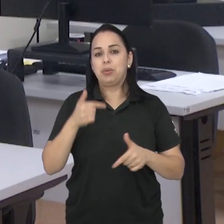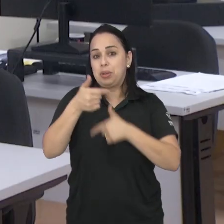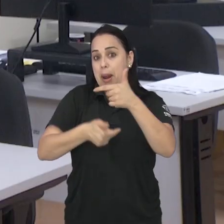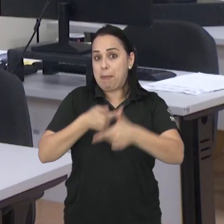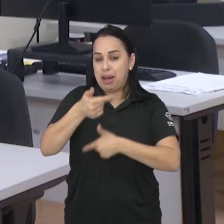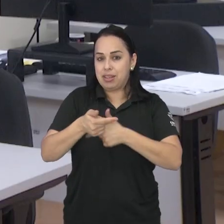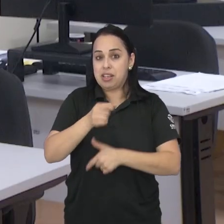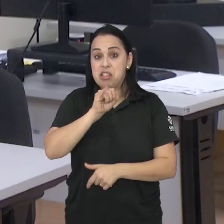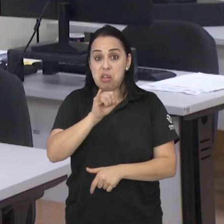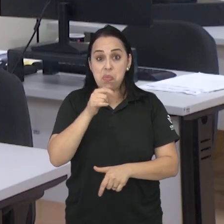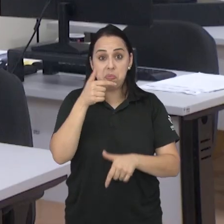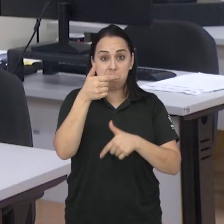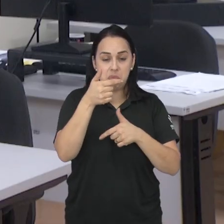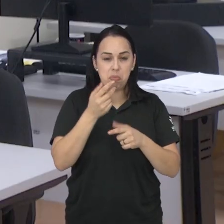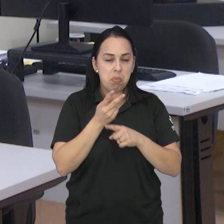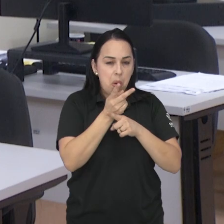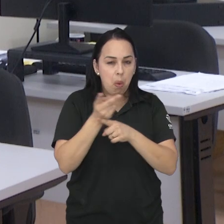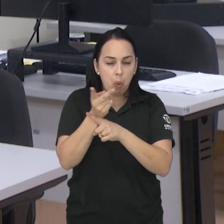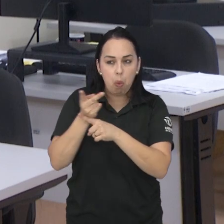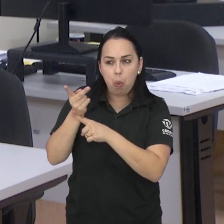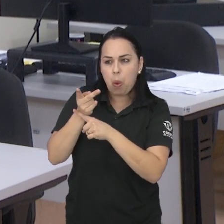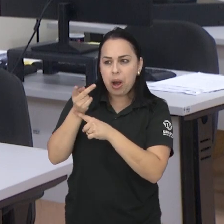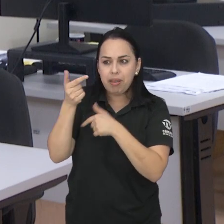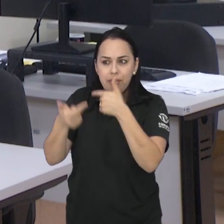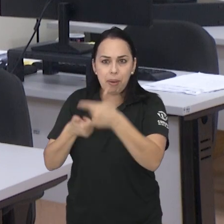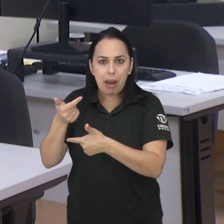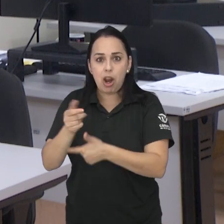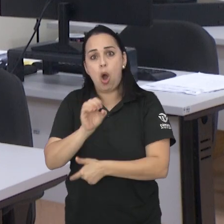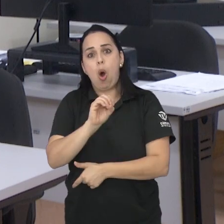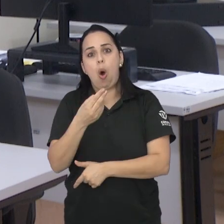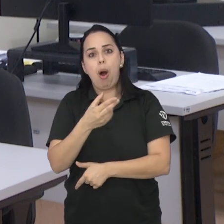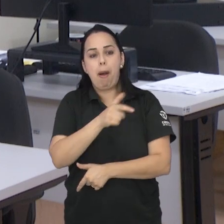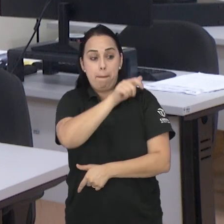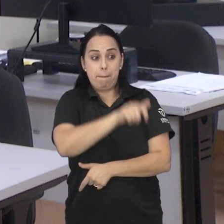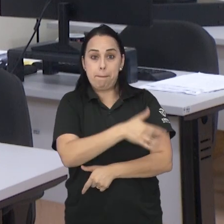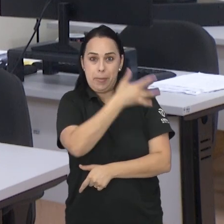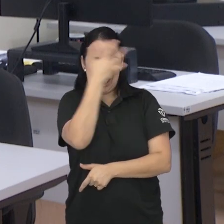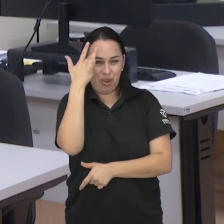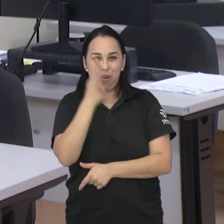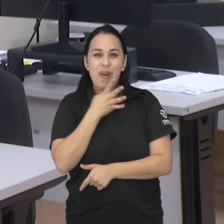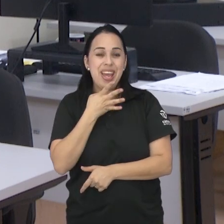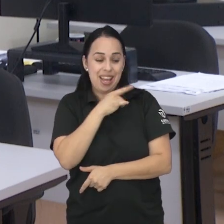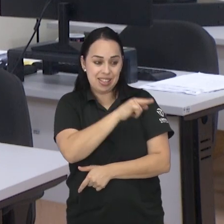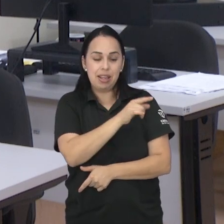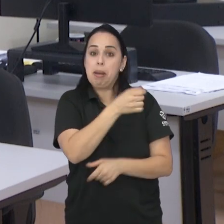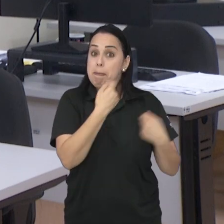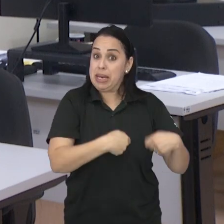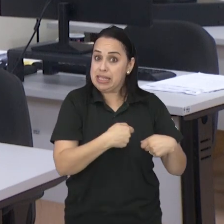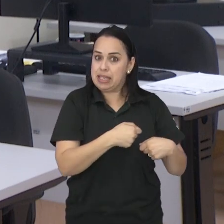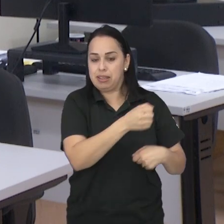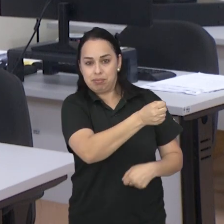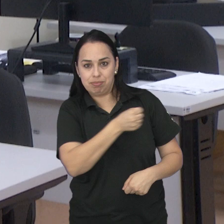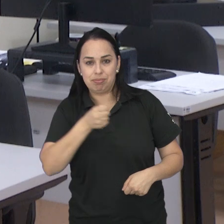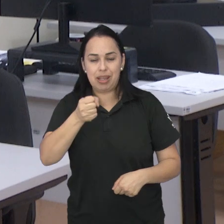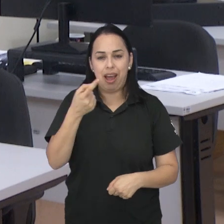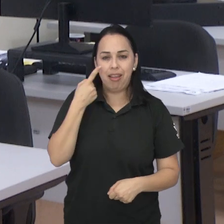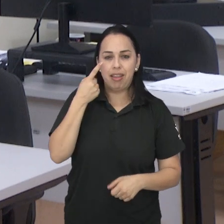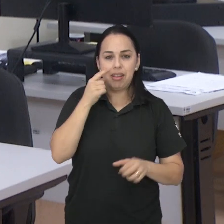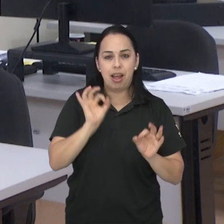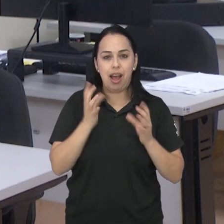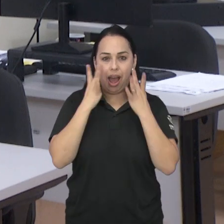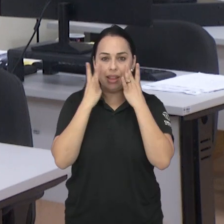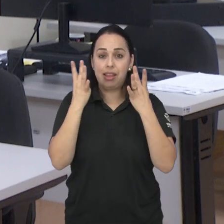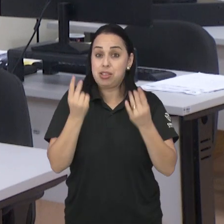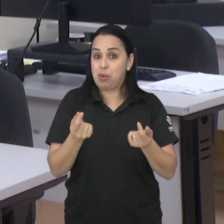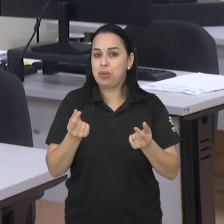vai falar de emprego. Se você está em busca de trabalho ou conhece alguém que está precisando, fique ligado nas vagas disponíveis